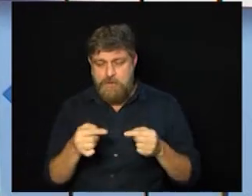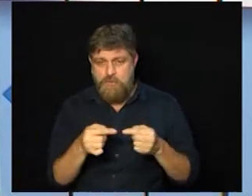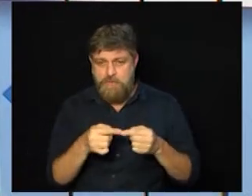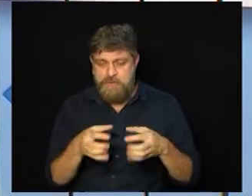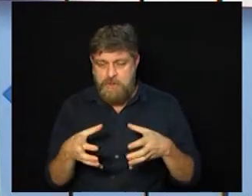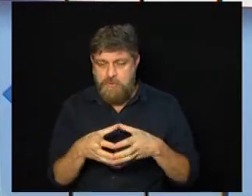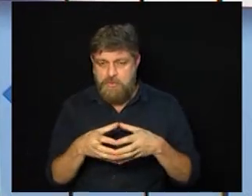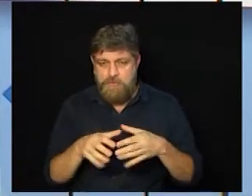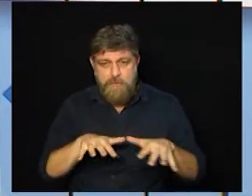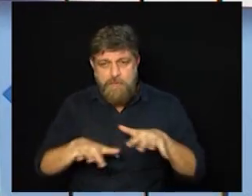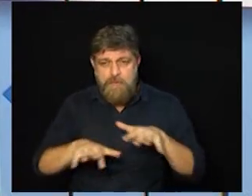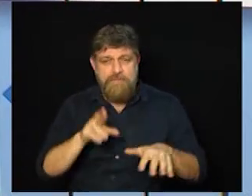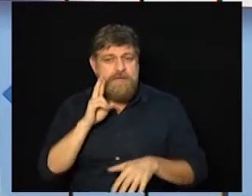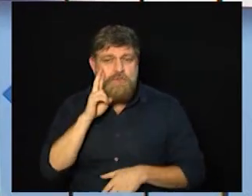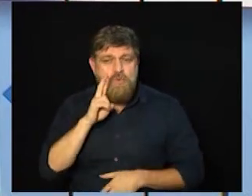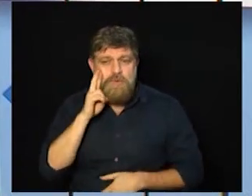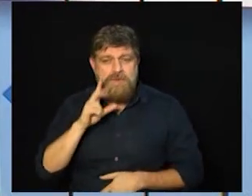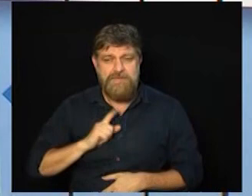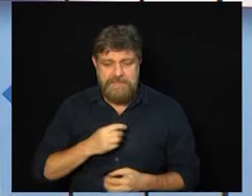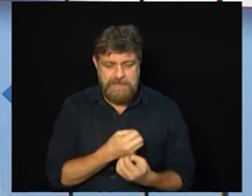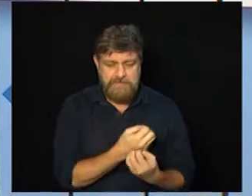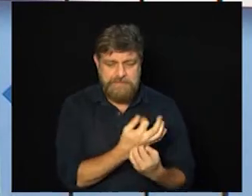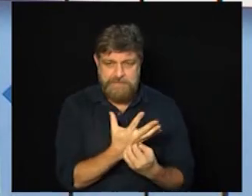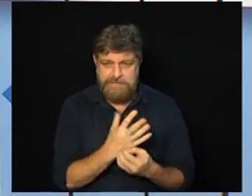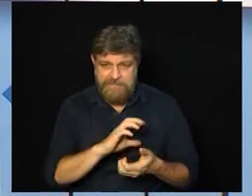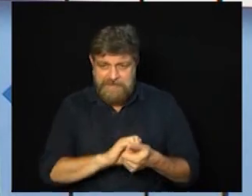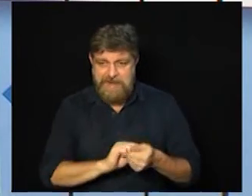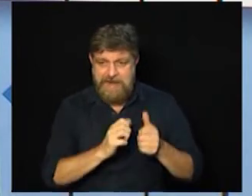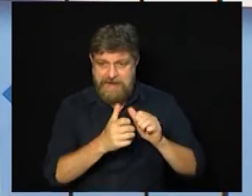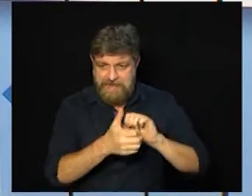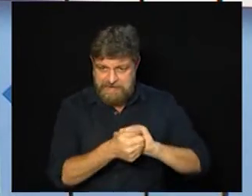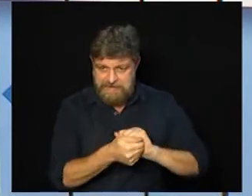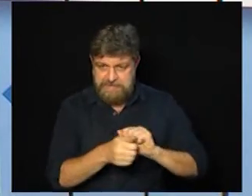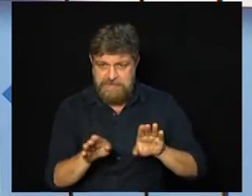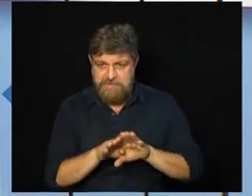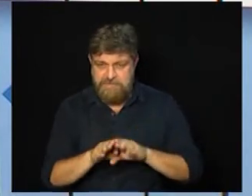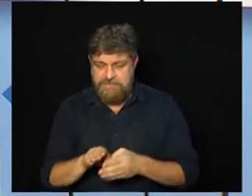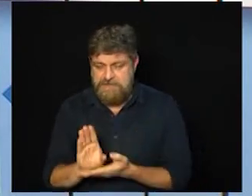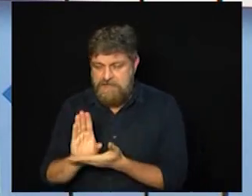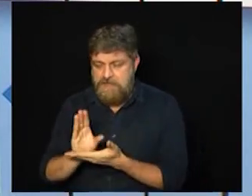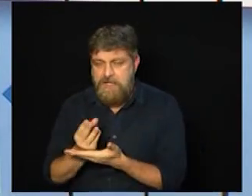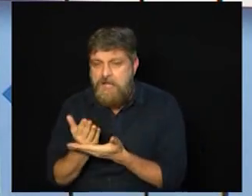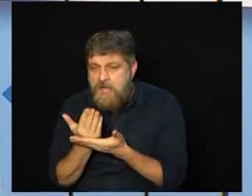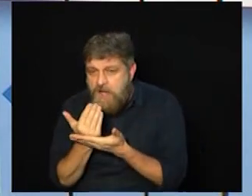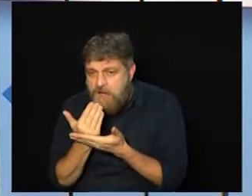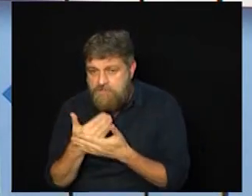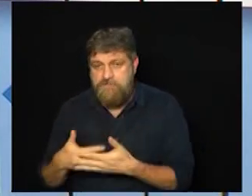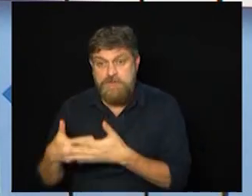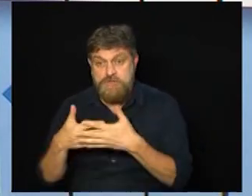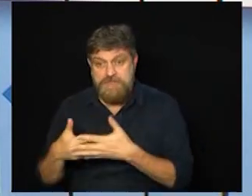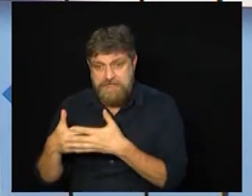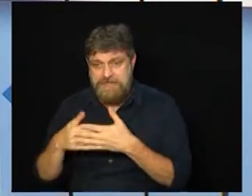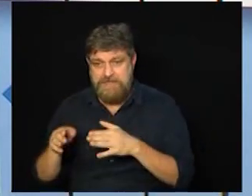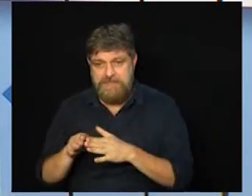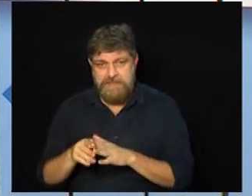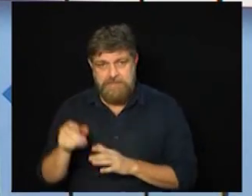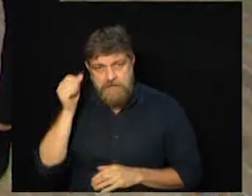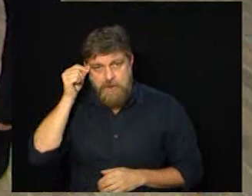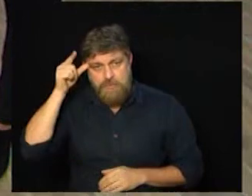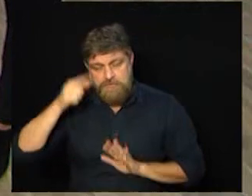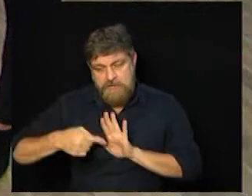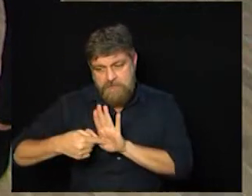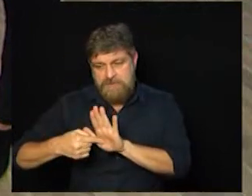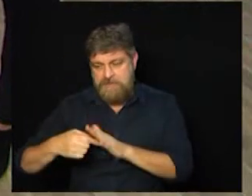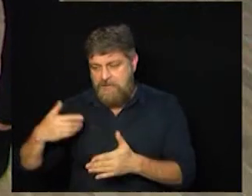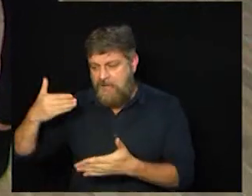Rosa terá participação de artesãos de economia solidária food Truck e apresentações culturais até o fim do dia